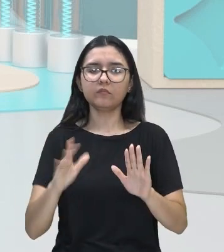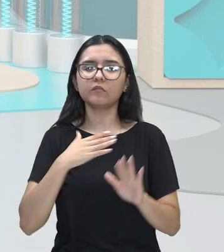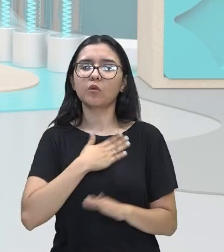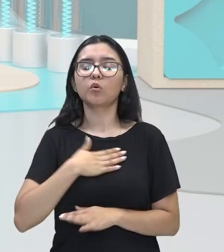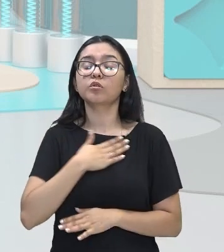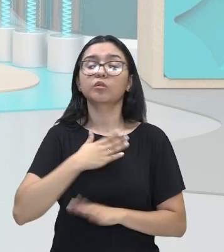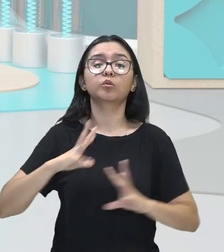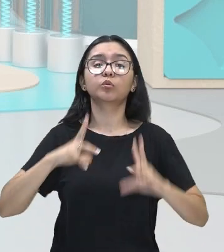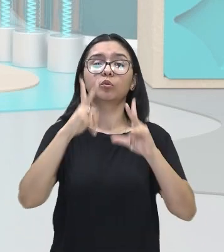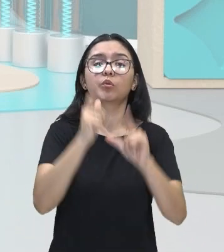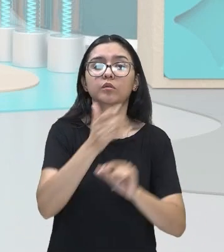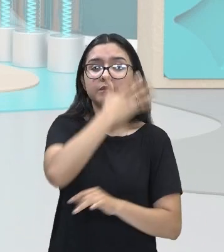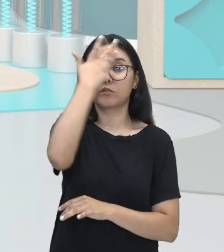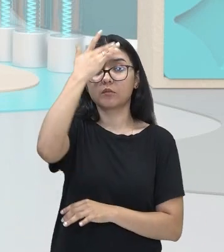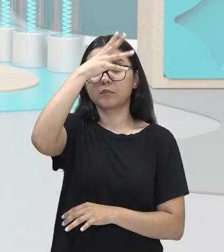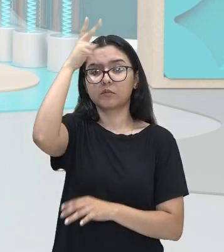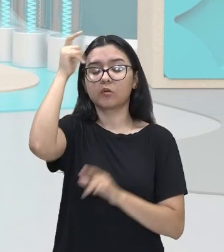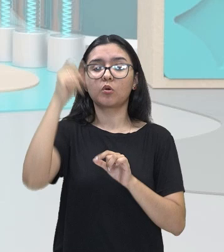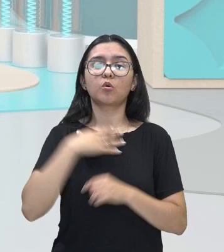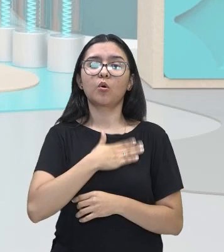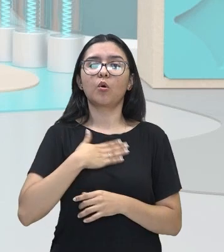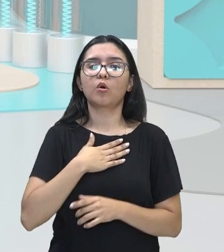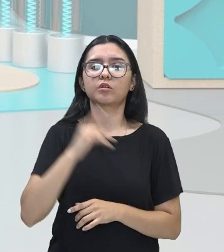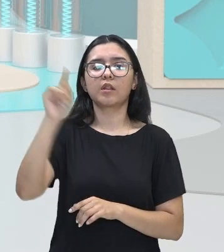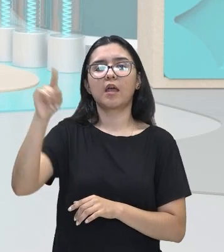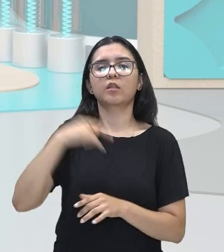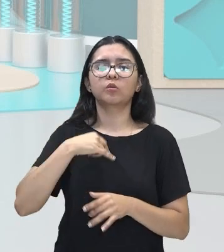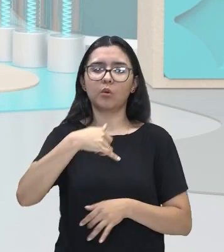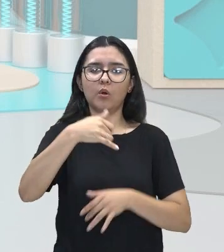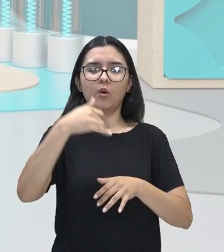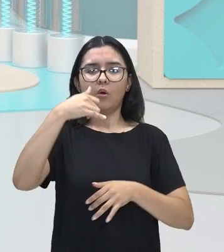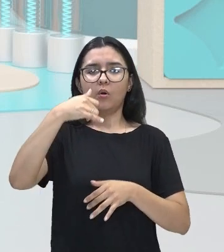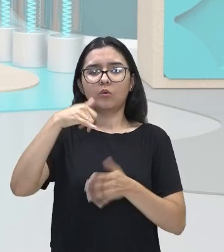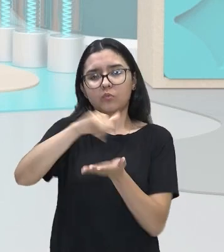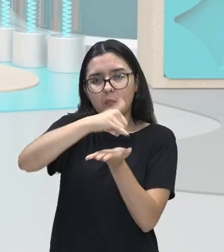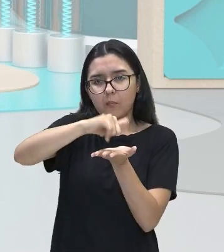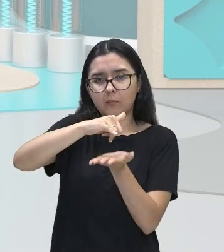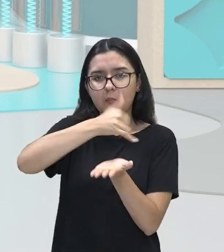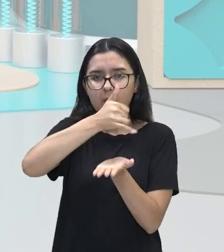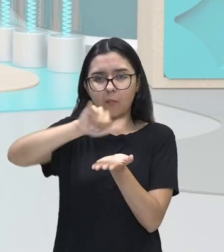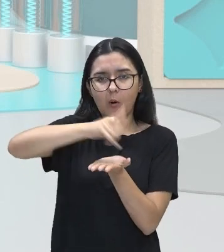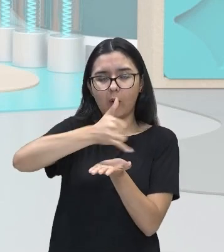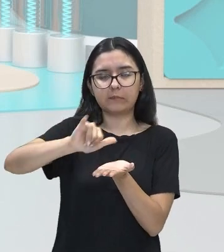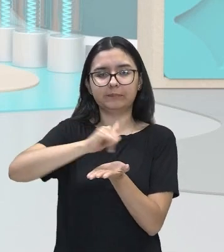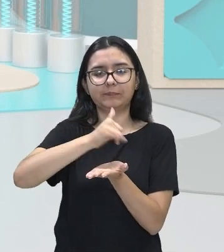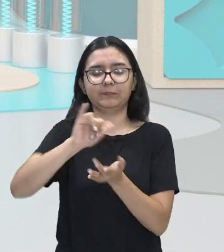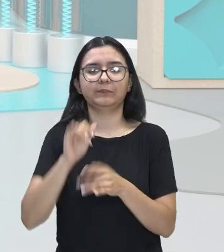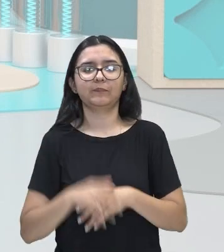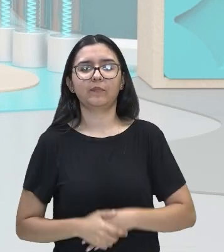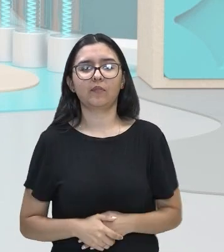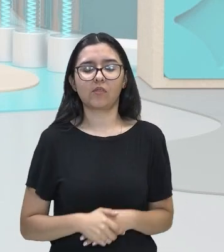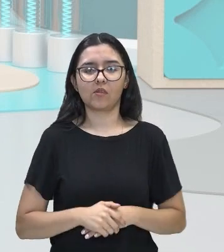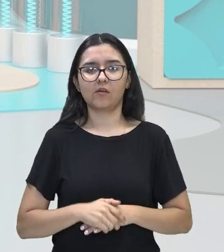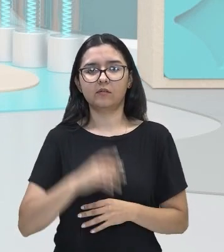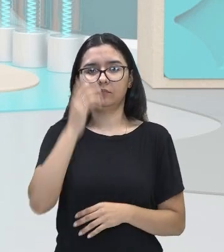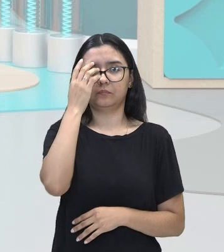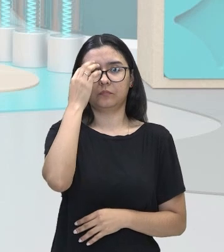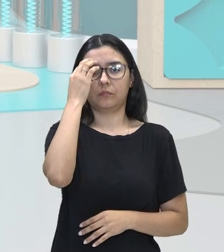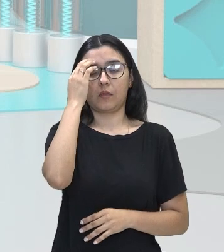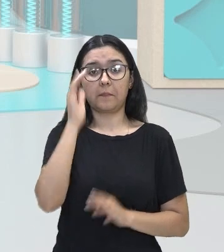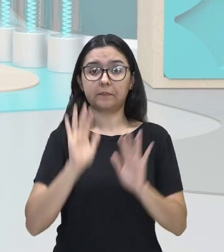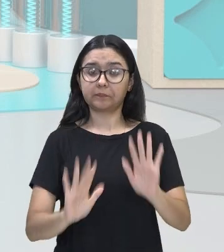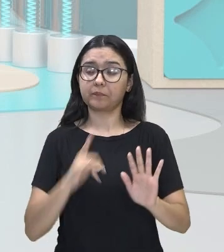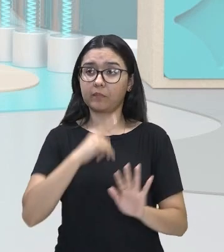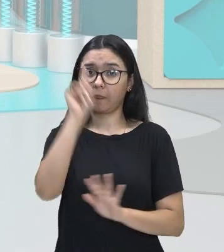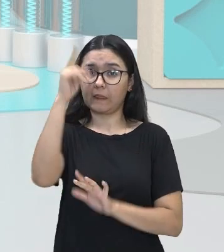quase todos os amazonenses gostam da cultura do boi-bumbá, por exemplo, né? E aí, para os latinos,